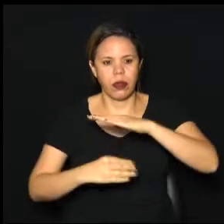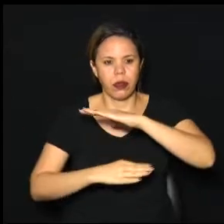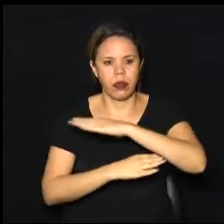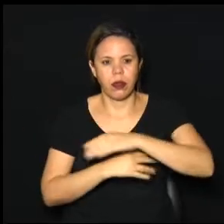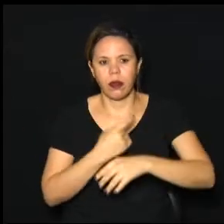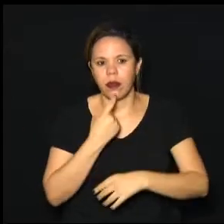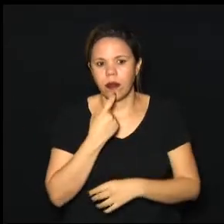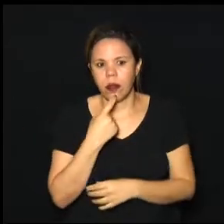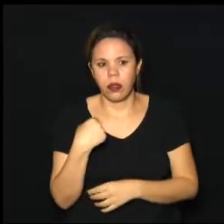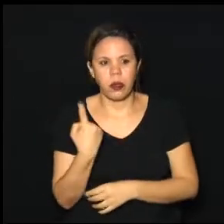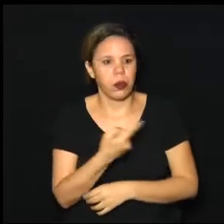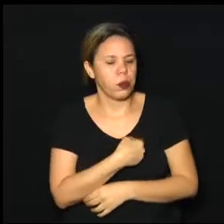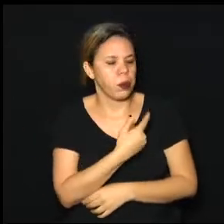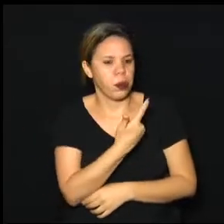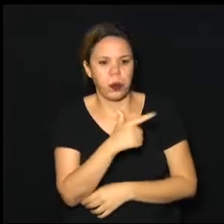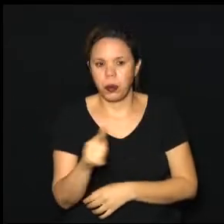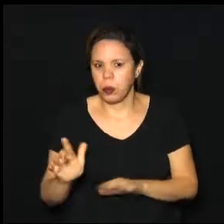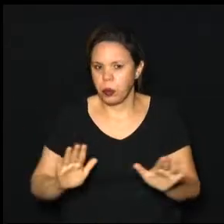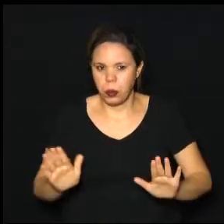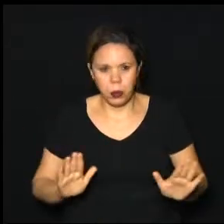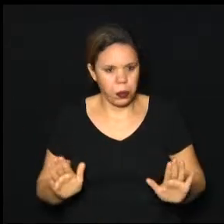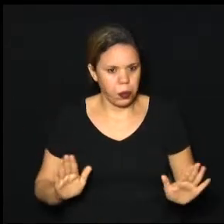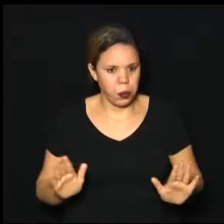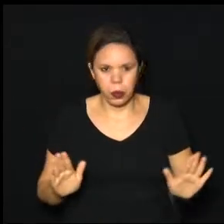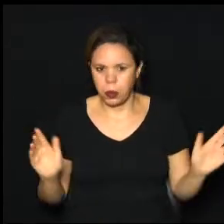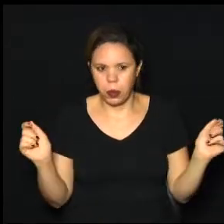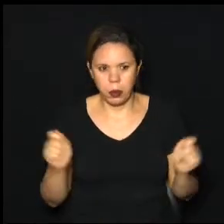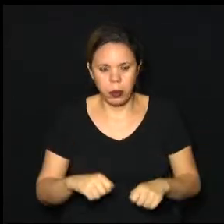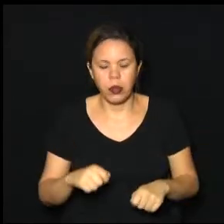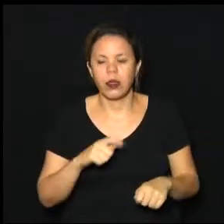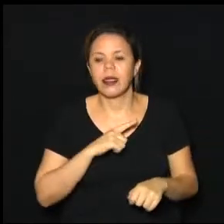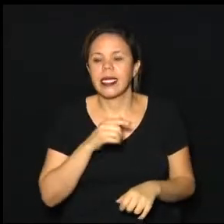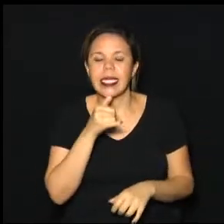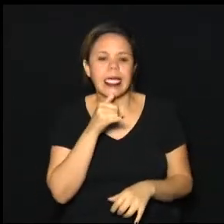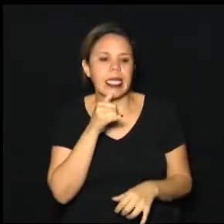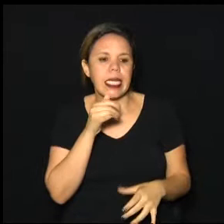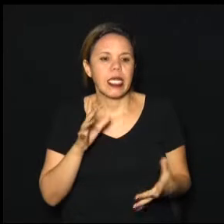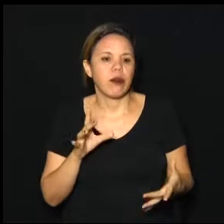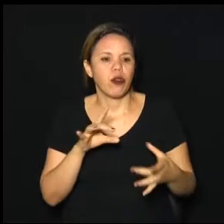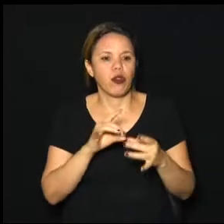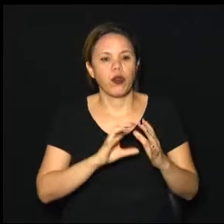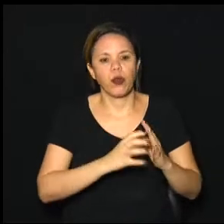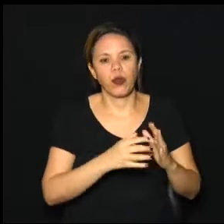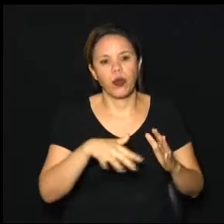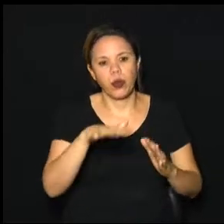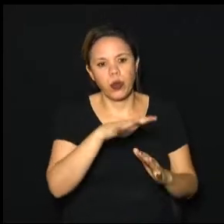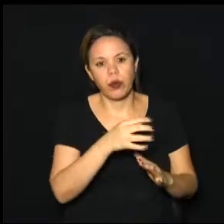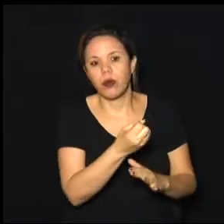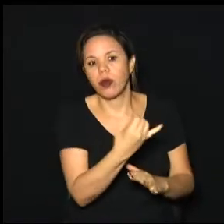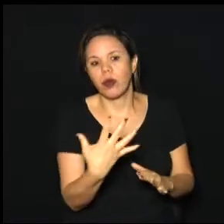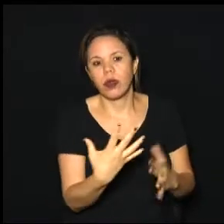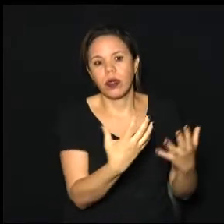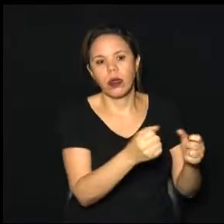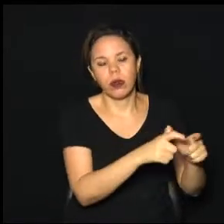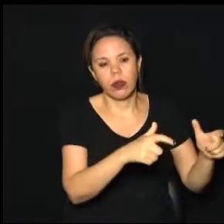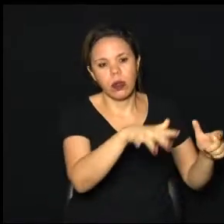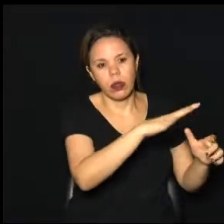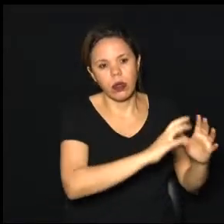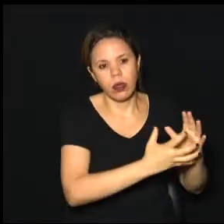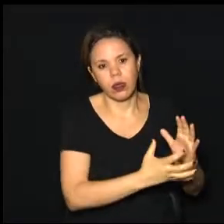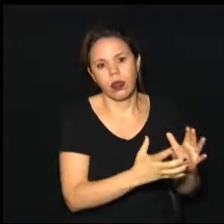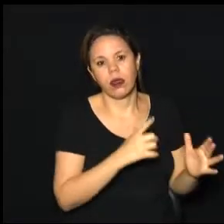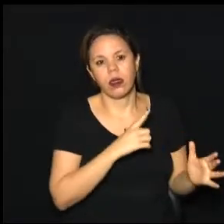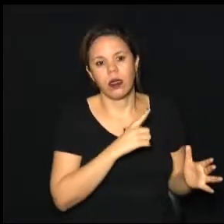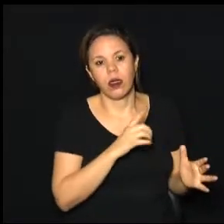Campinas, nós não teremos mais a possibilidade de coligações. As coligações, portanto, estão permitidas apenas e